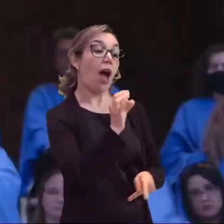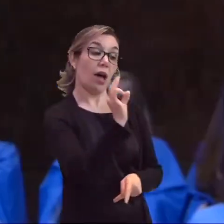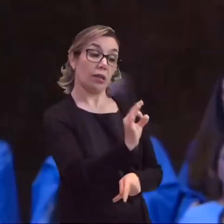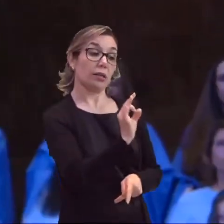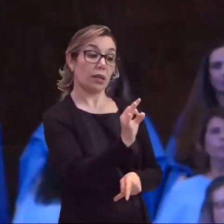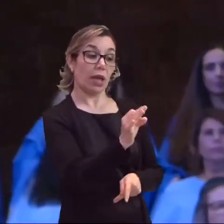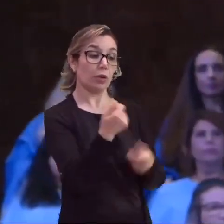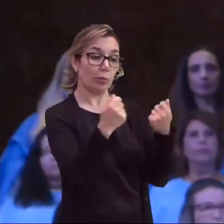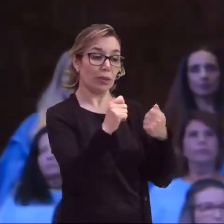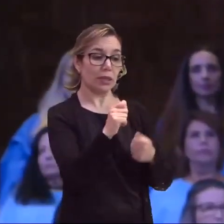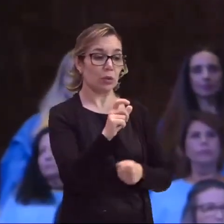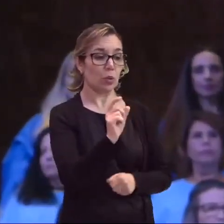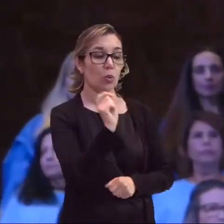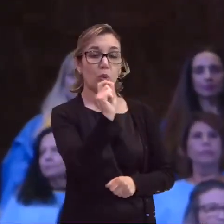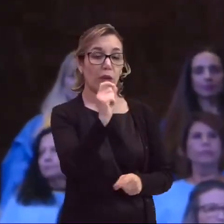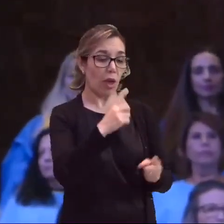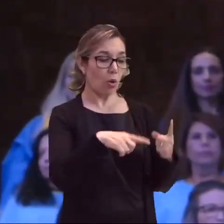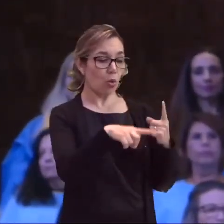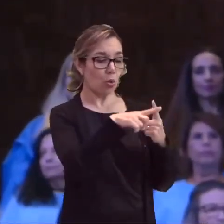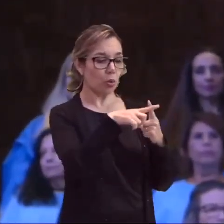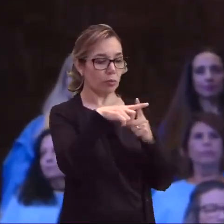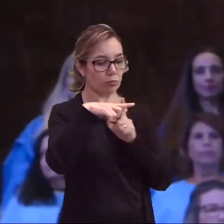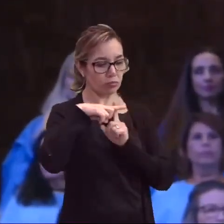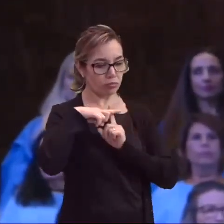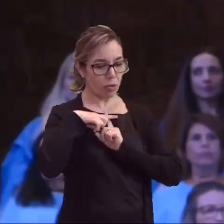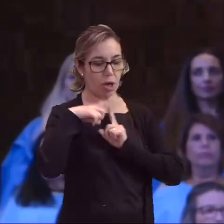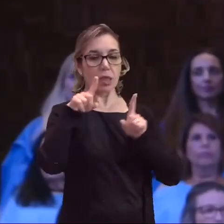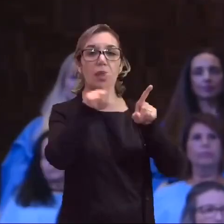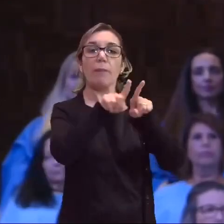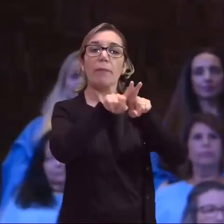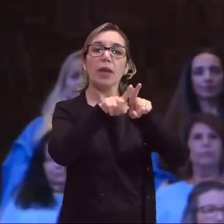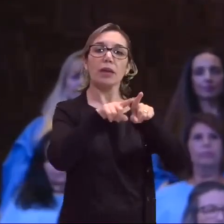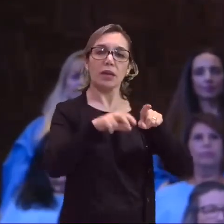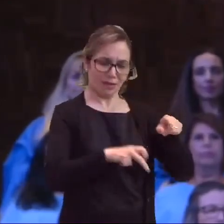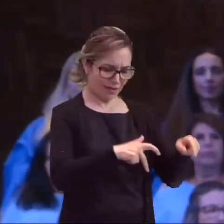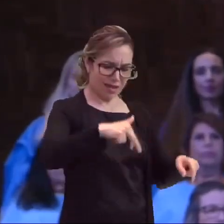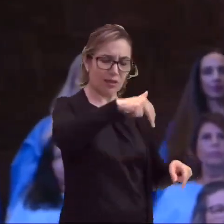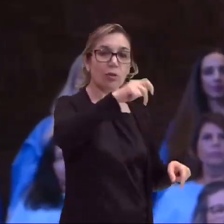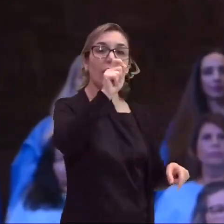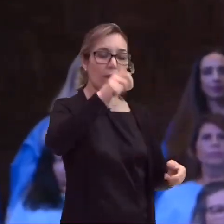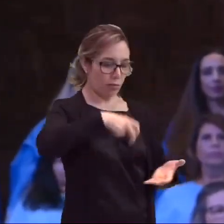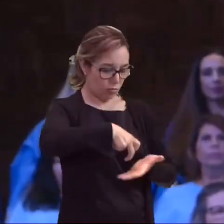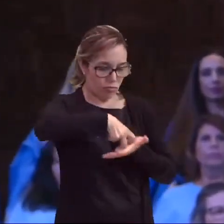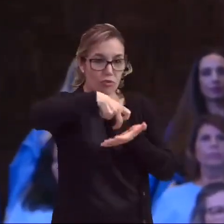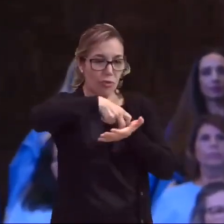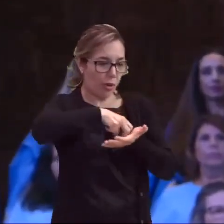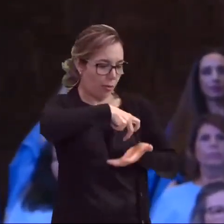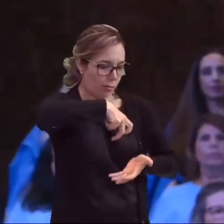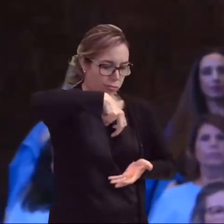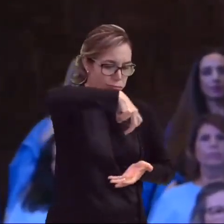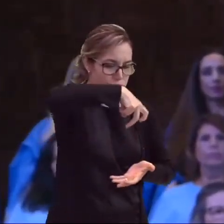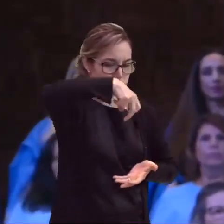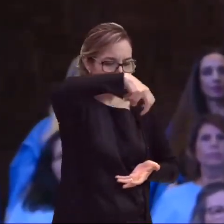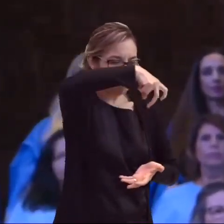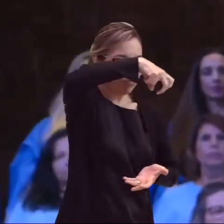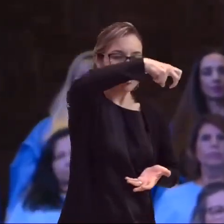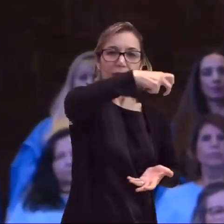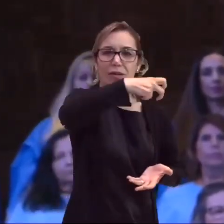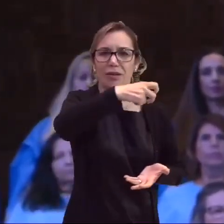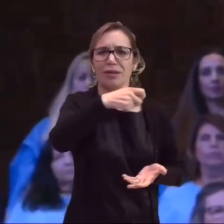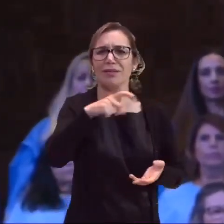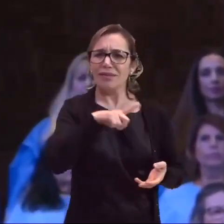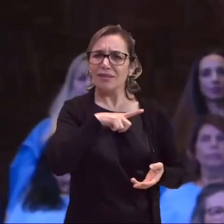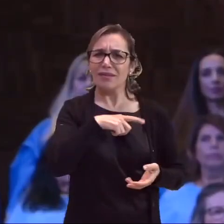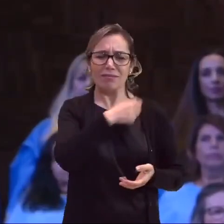então a carregar Cruzes pela rua a subir de joelhos escadarias se machucar enquanto fazem essas